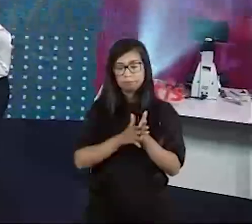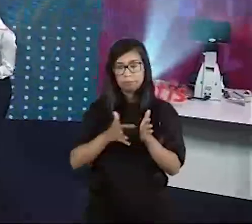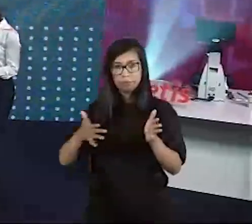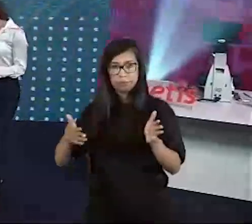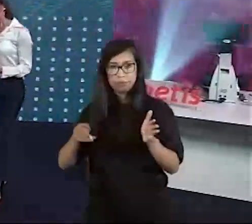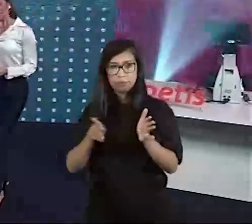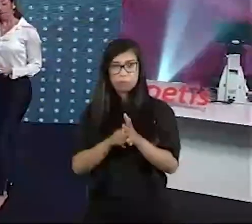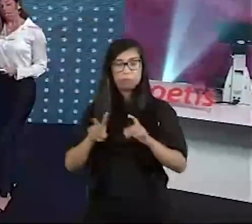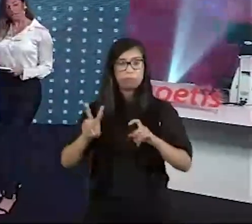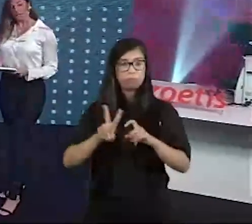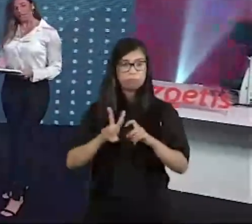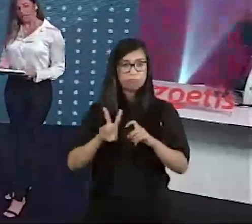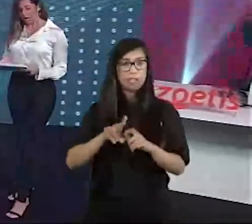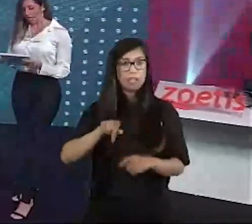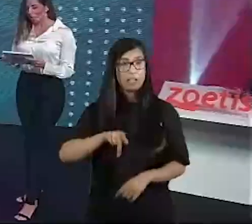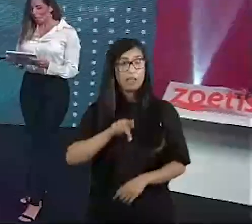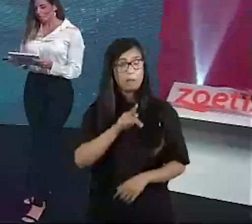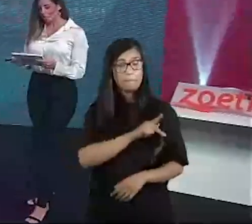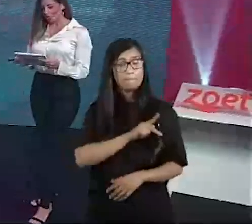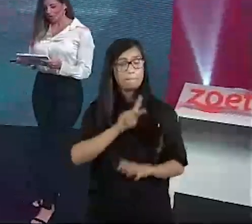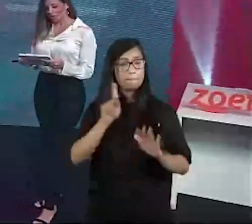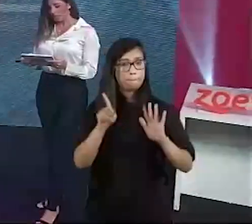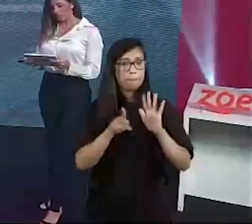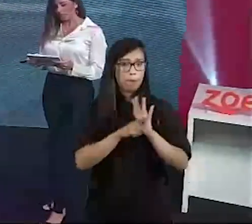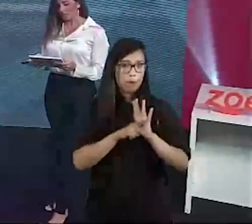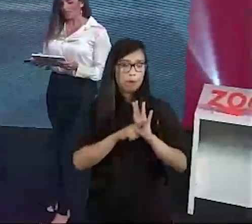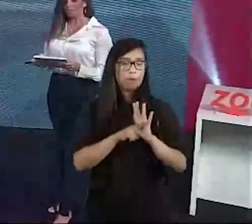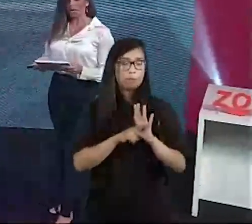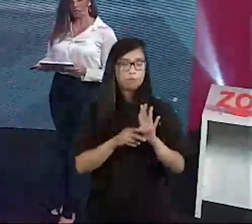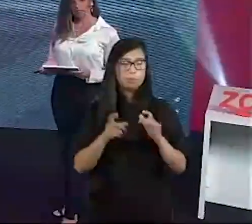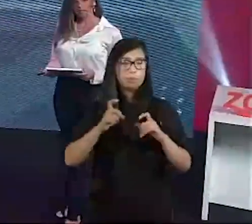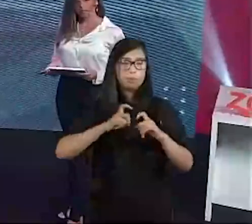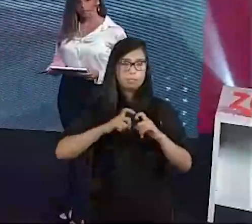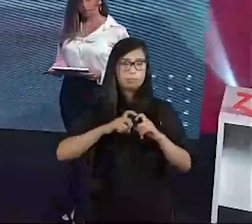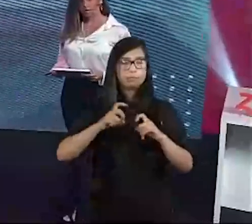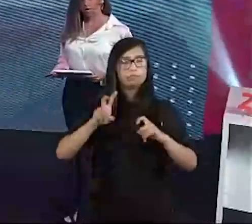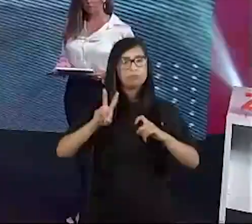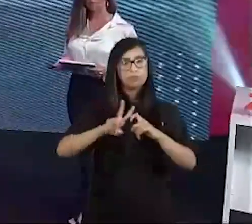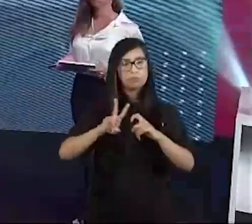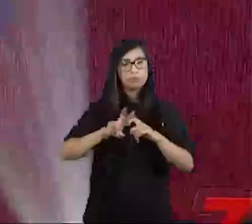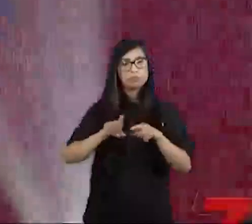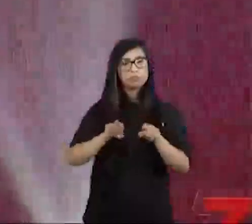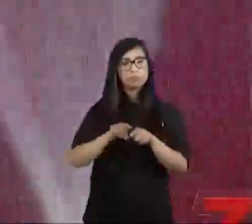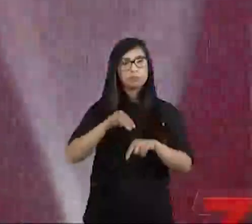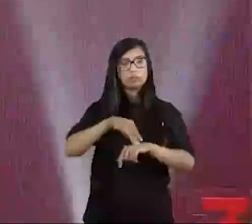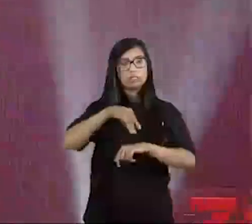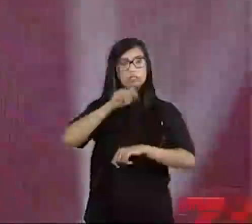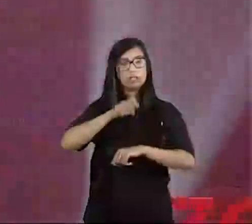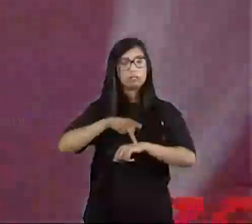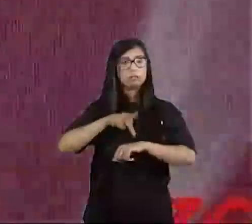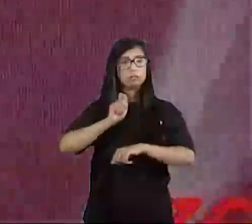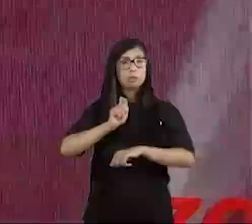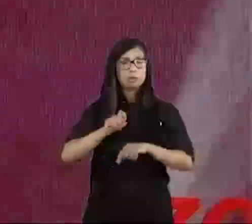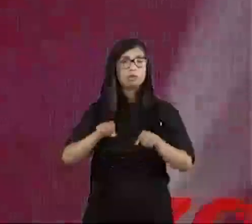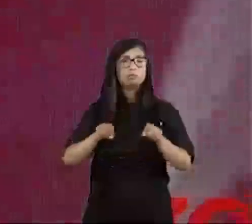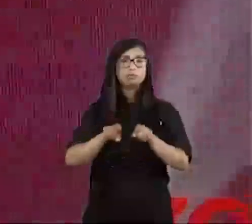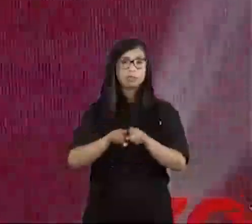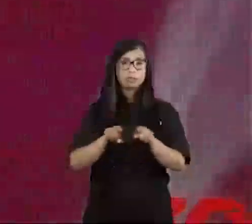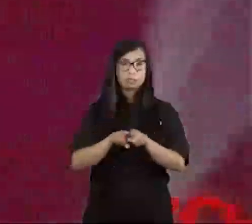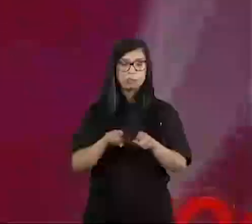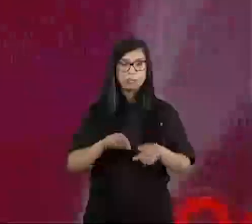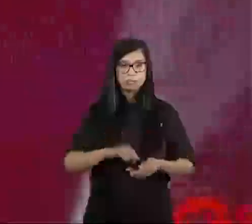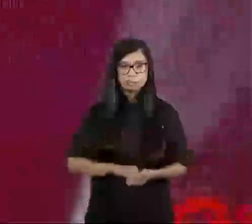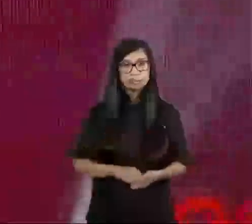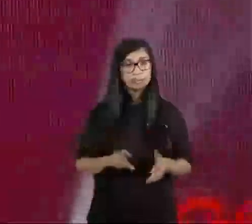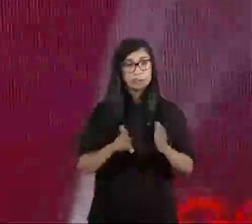A professora Romeica é médica veterinária pela UFERSA, tem mestrado em medicina veterinária pela Universidade Federal Rural do Rio de